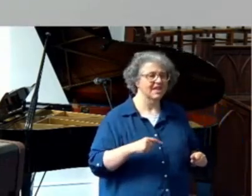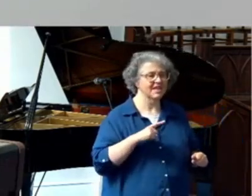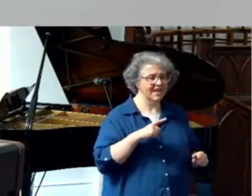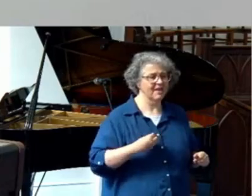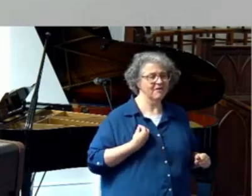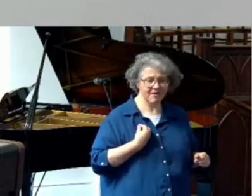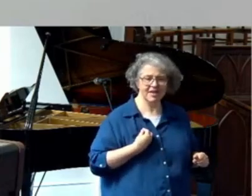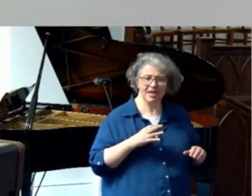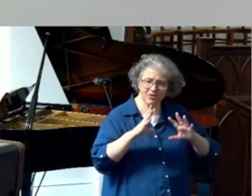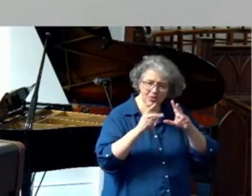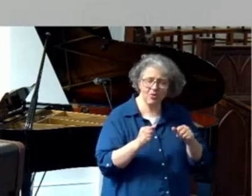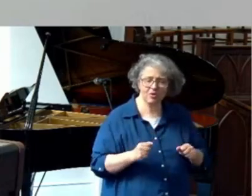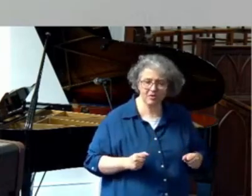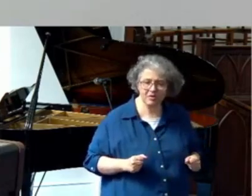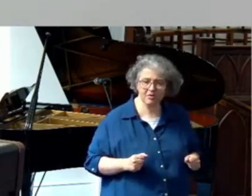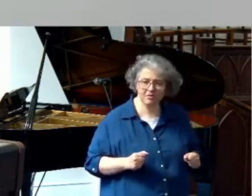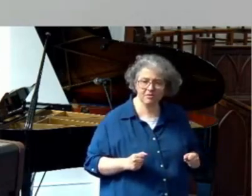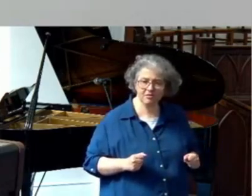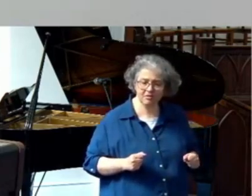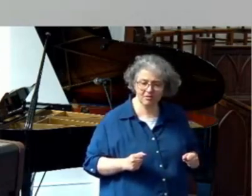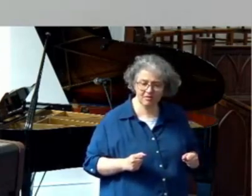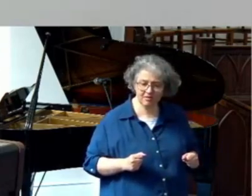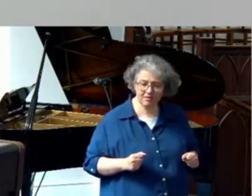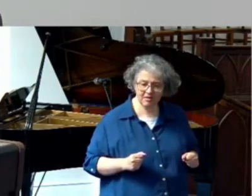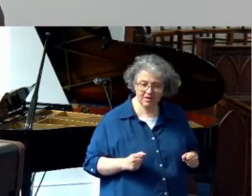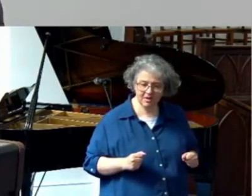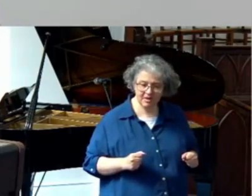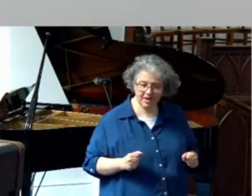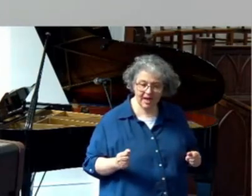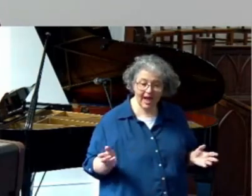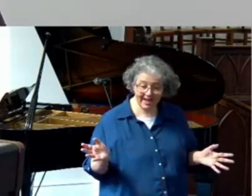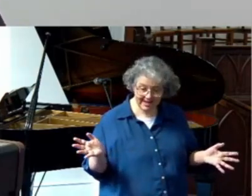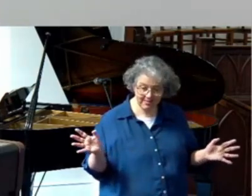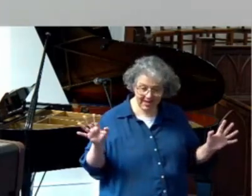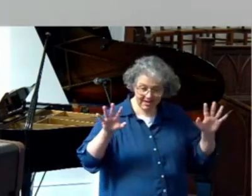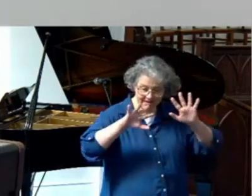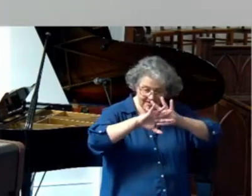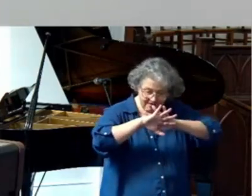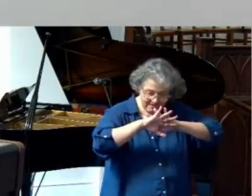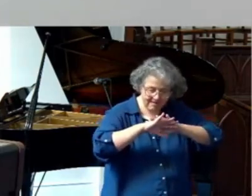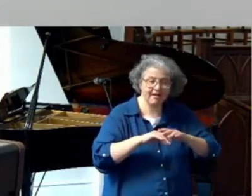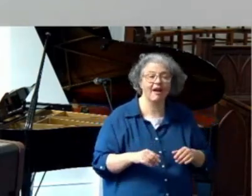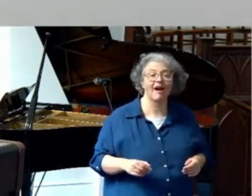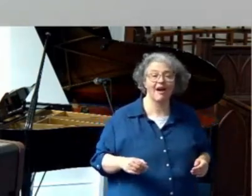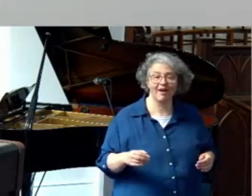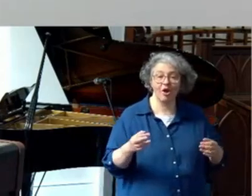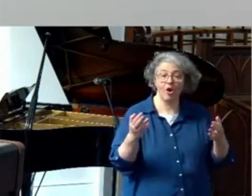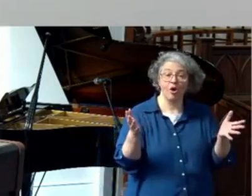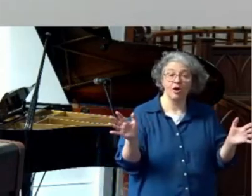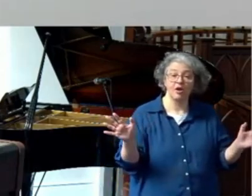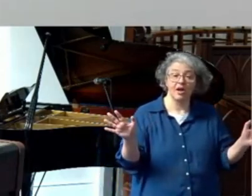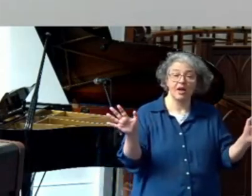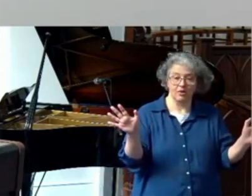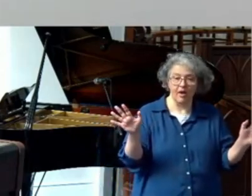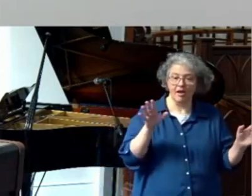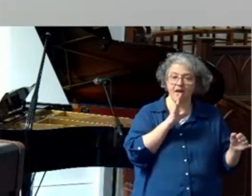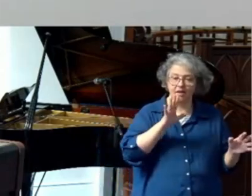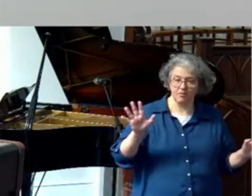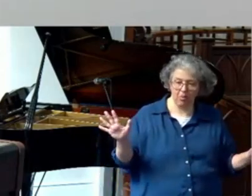Como é que uma neblina pode dizer, permanecerei até as 6 horas da tarde, porque esse dia é o dia que eu quero viver